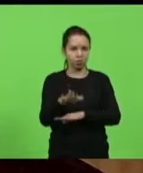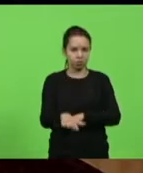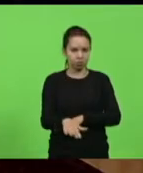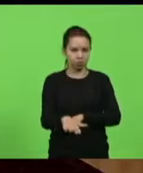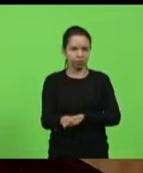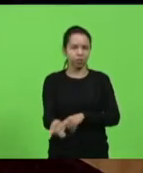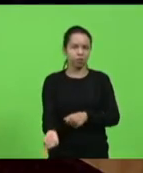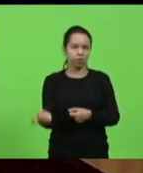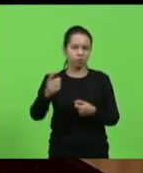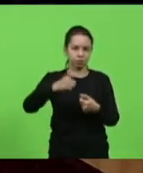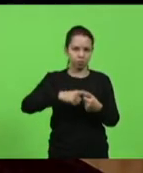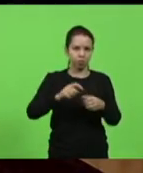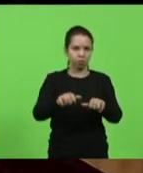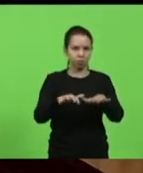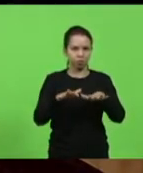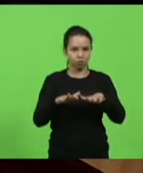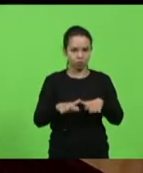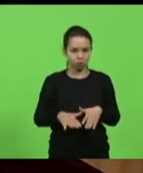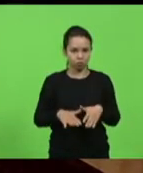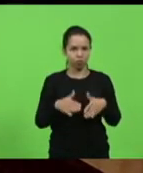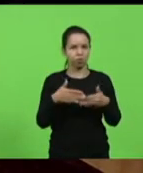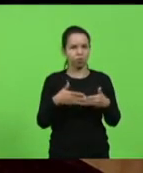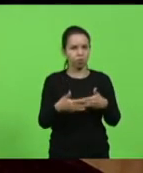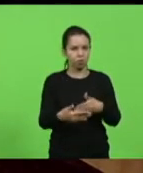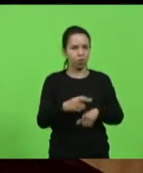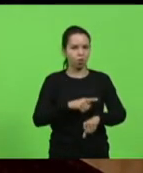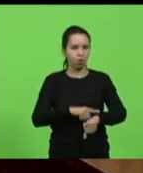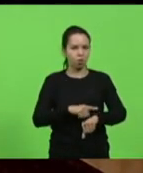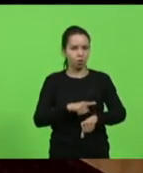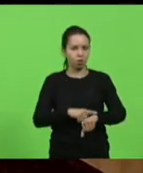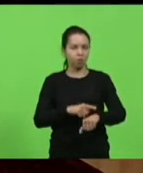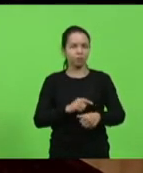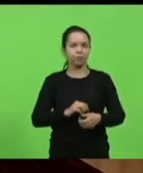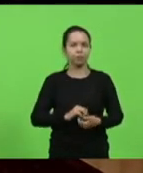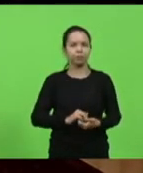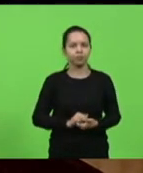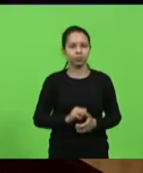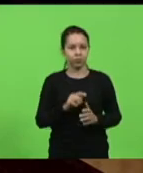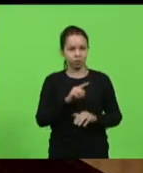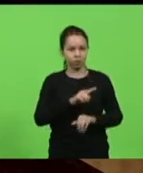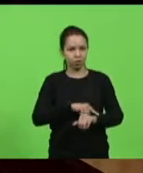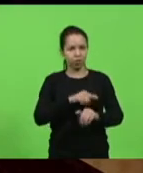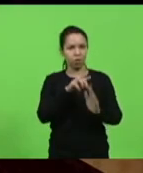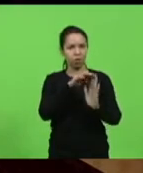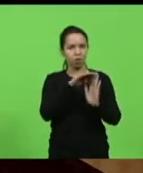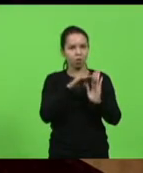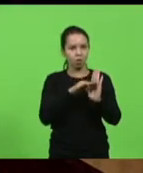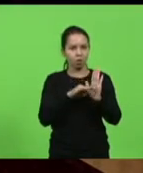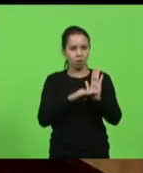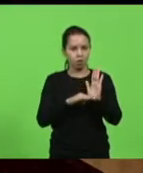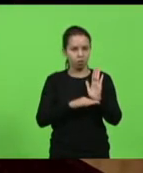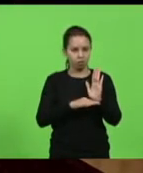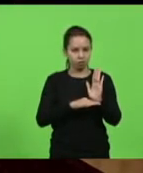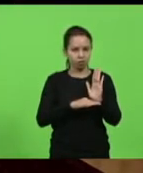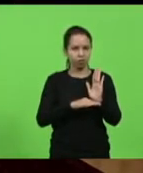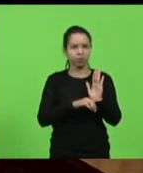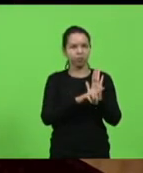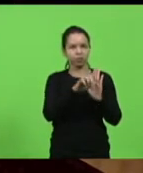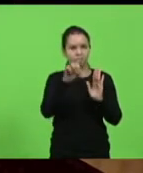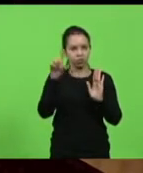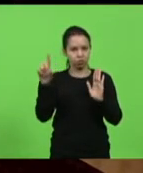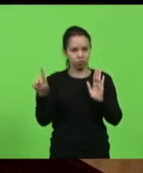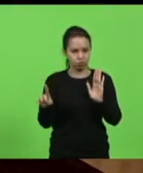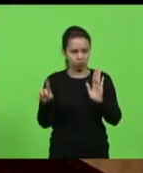O senhor presidente adentrou no próximo horário. Ordem do dia. O senhor presidente comunicou que a Comissão